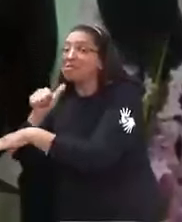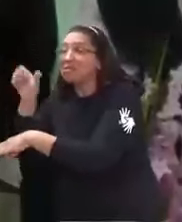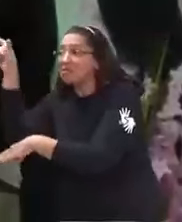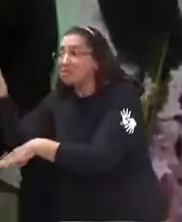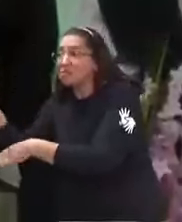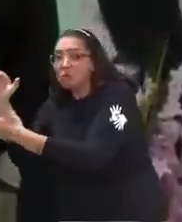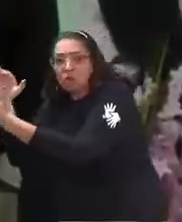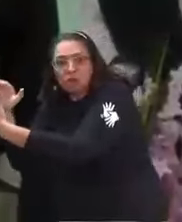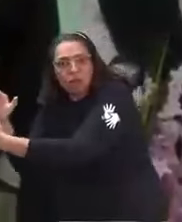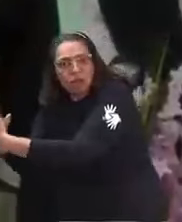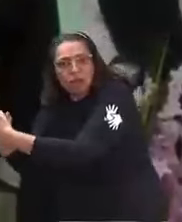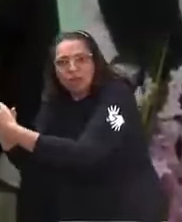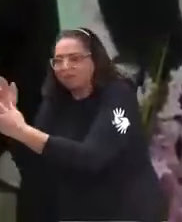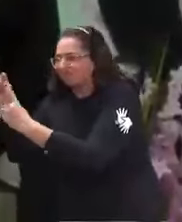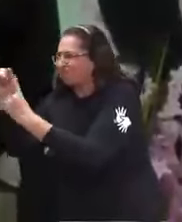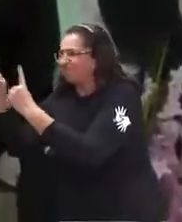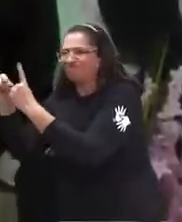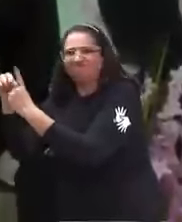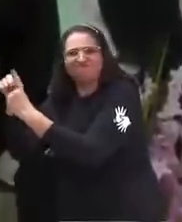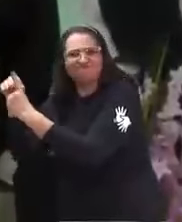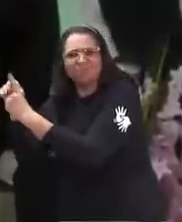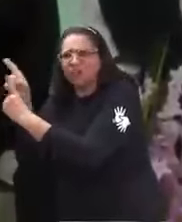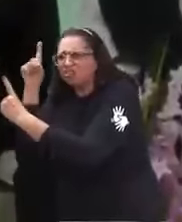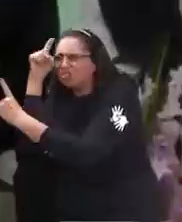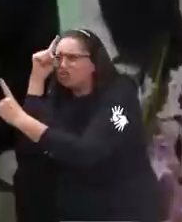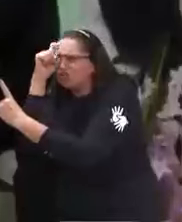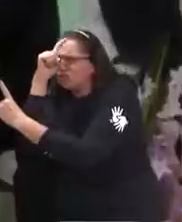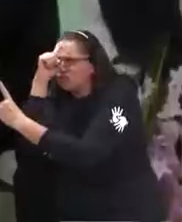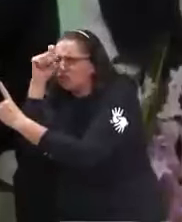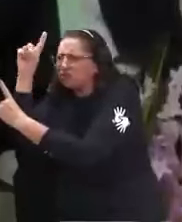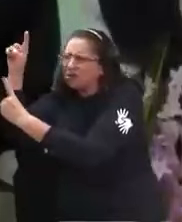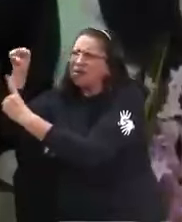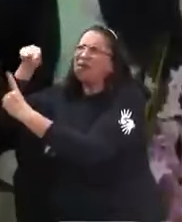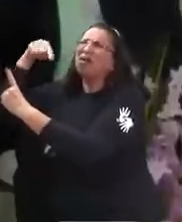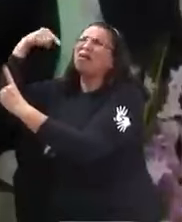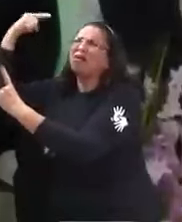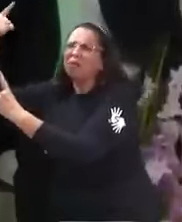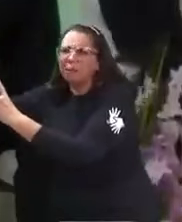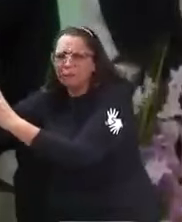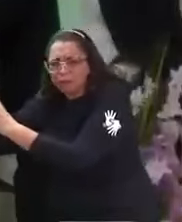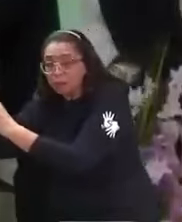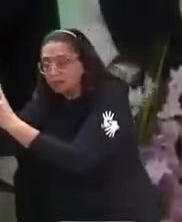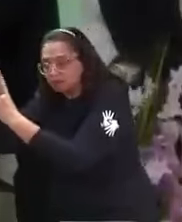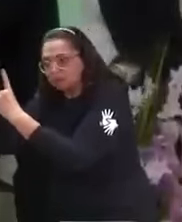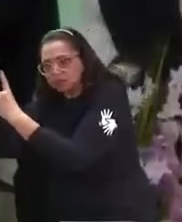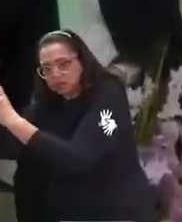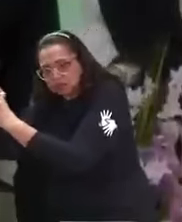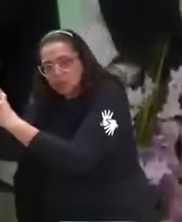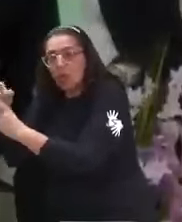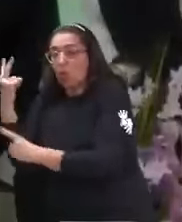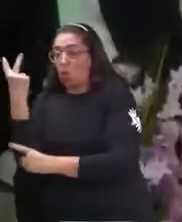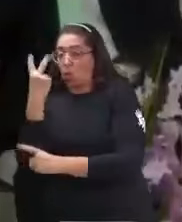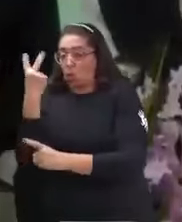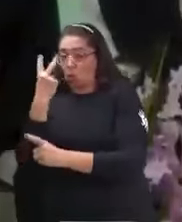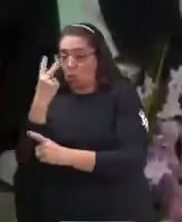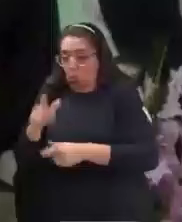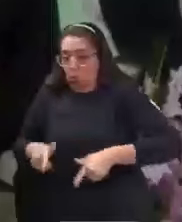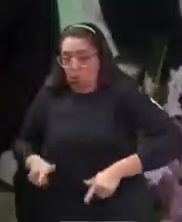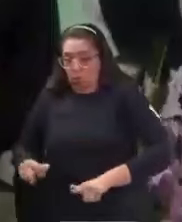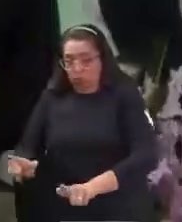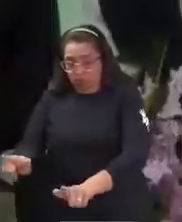luta eles nascem Jacó cresce o projeto vai se